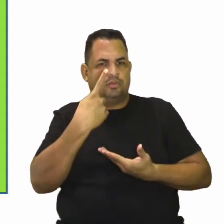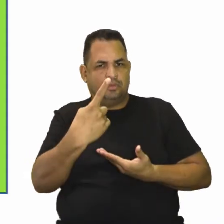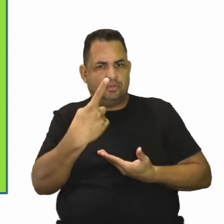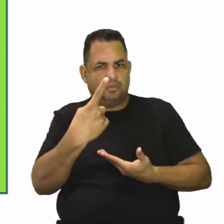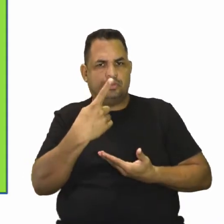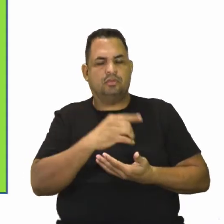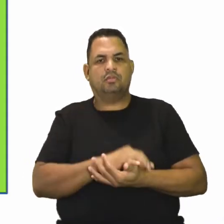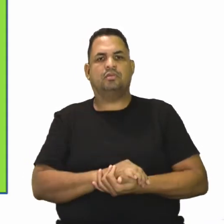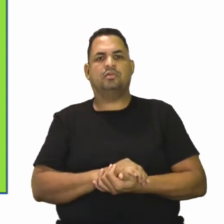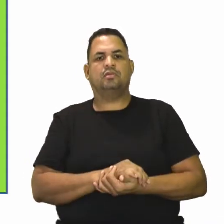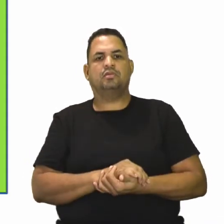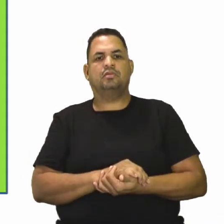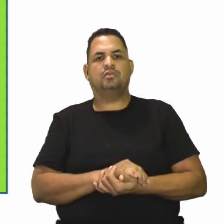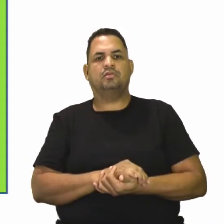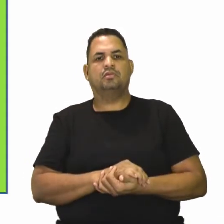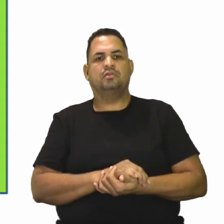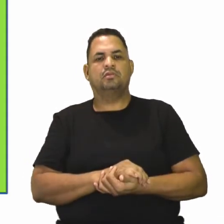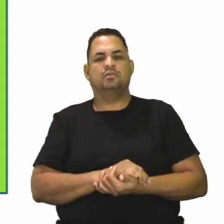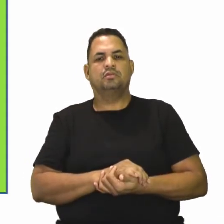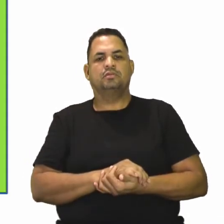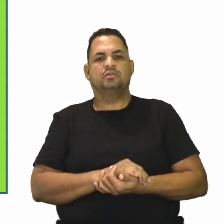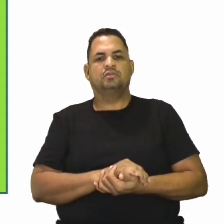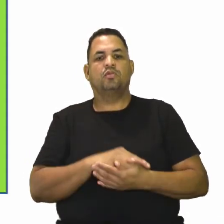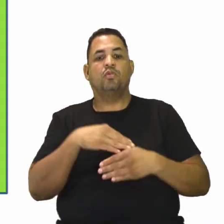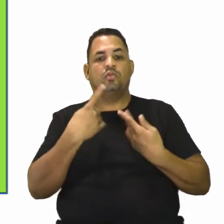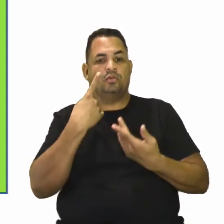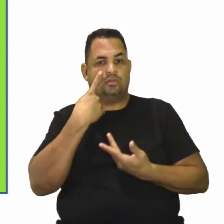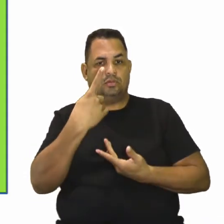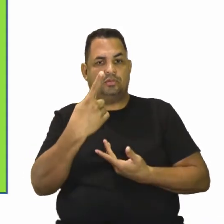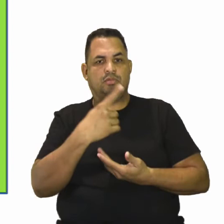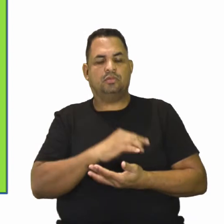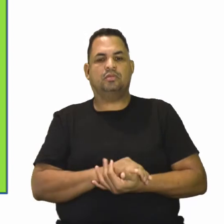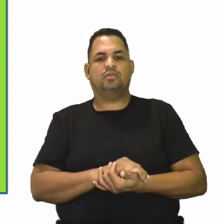aqui esse ranking,